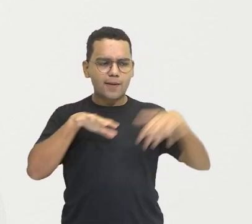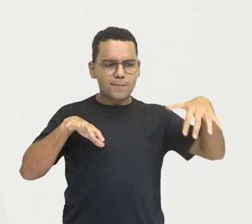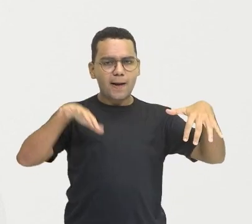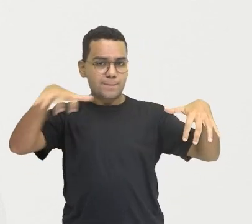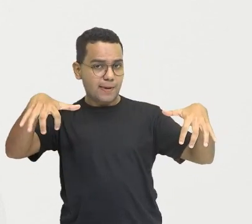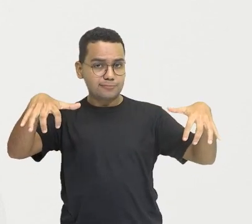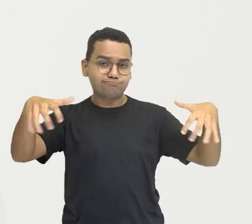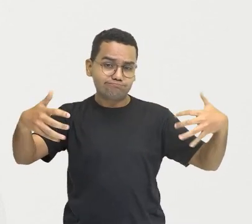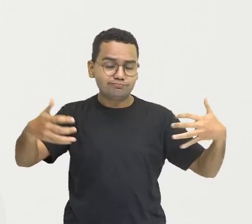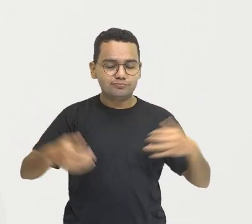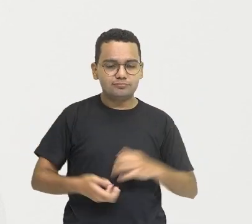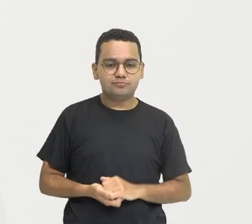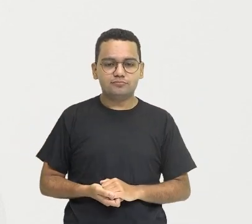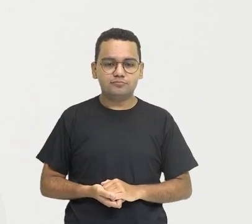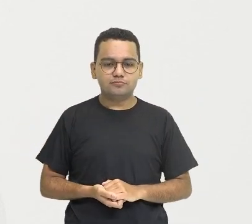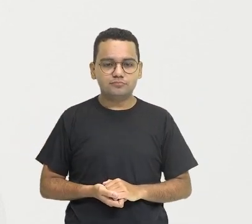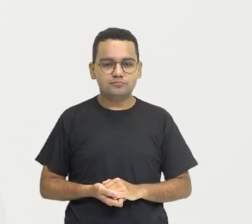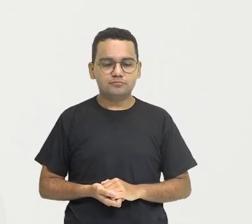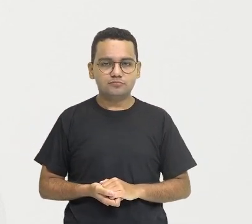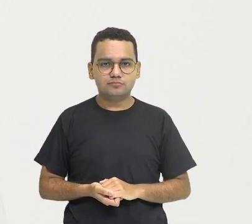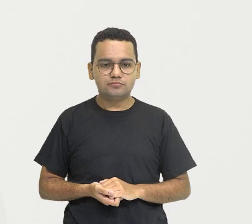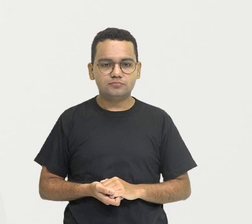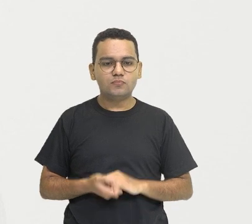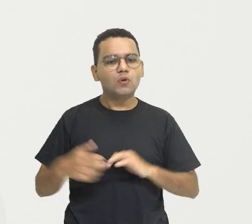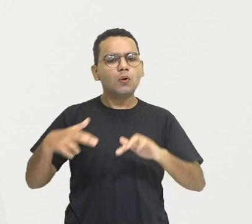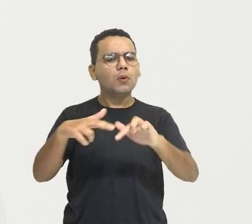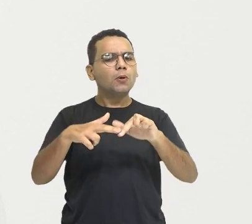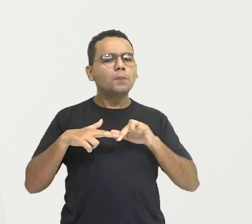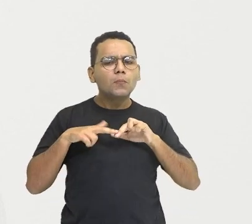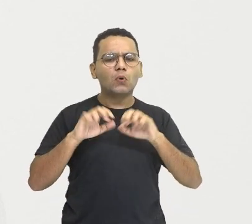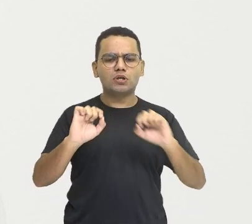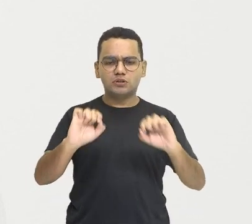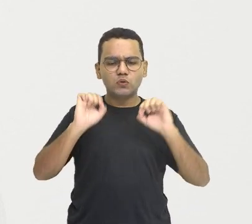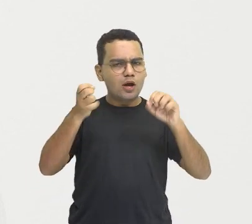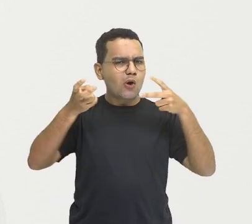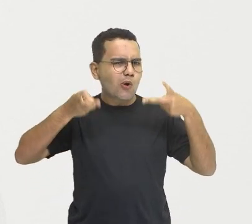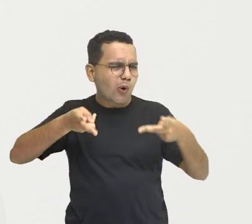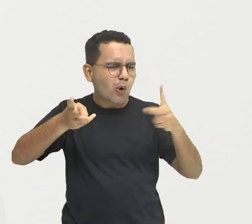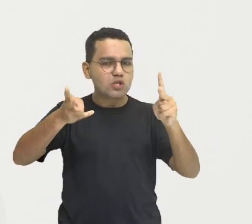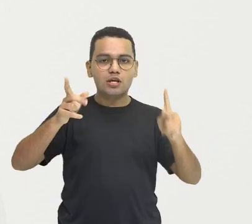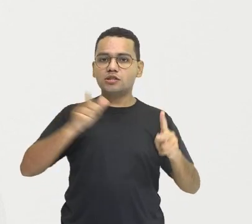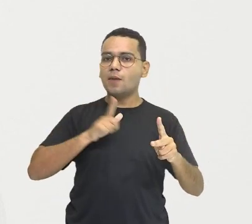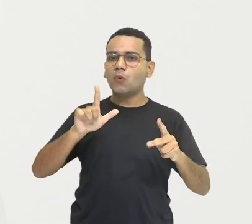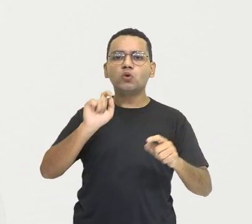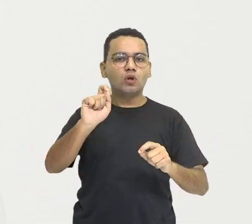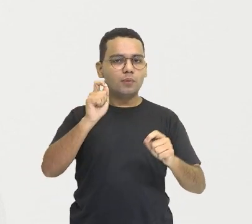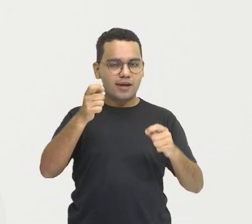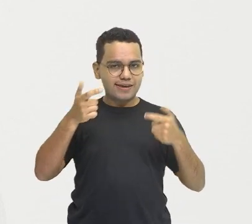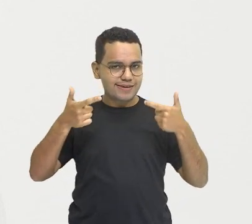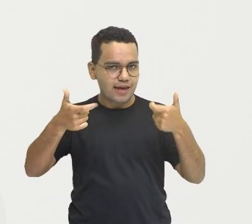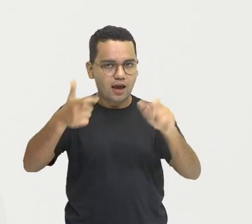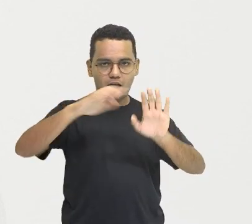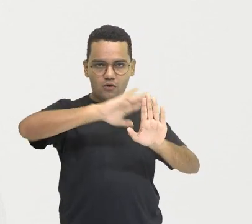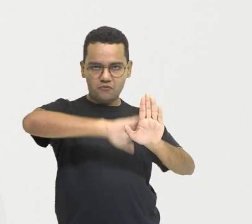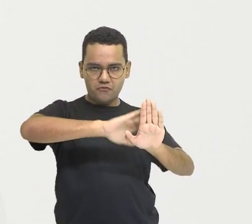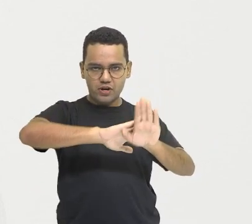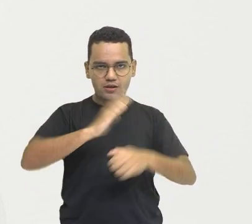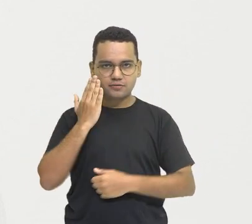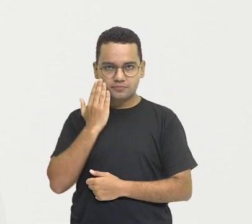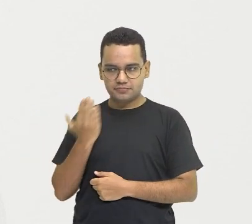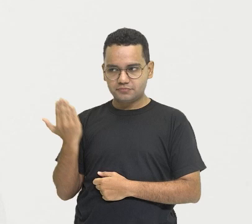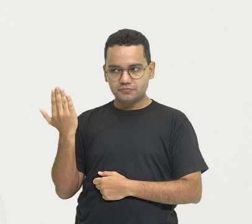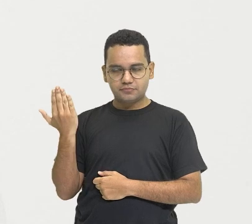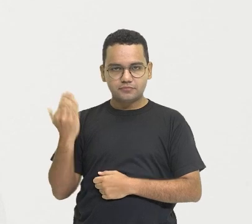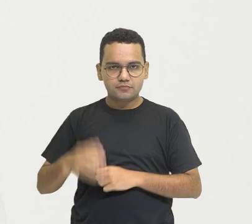países, Estados Unidos e União Soviética. E essa tensão constante, ela ficou conhecida como Guerra Fria.